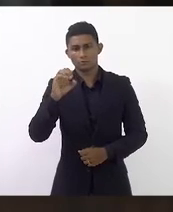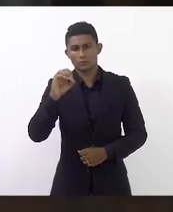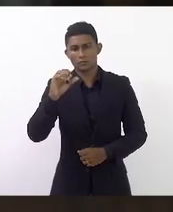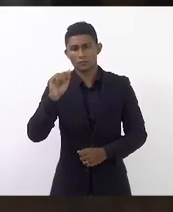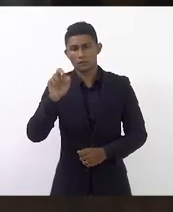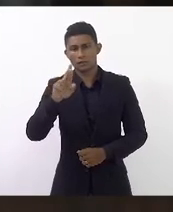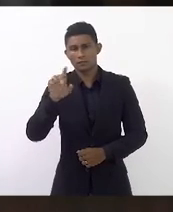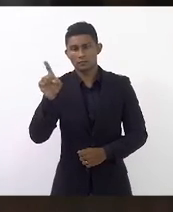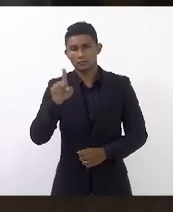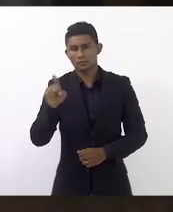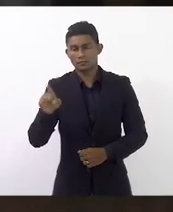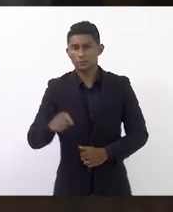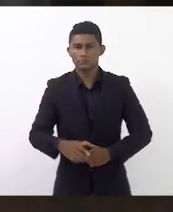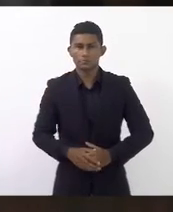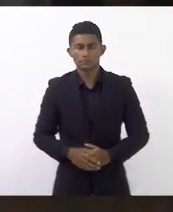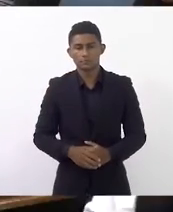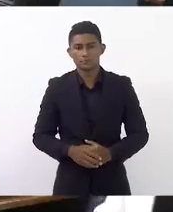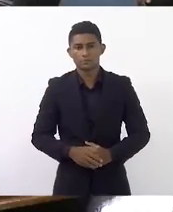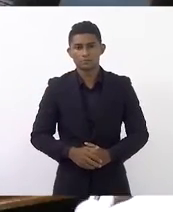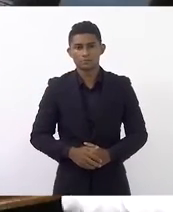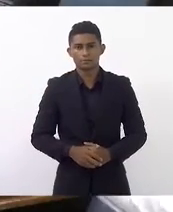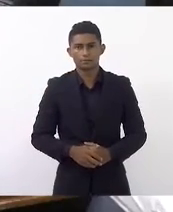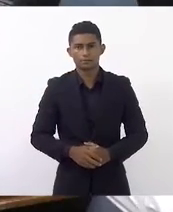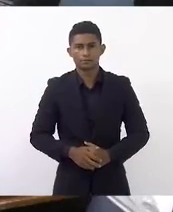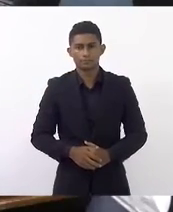Deputado Felipe Soares.